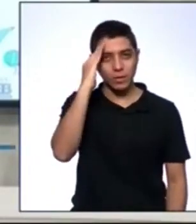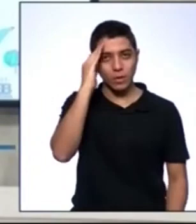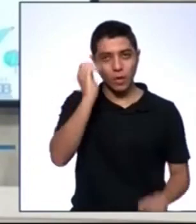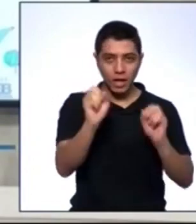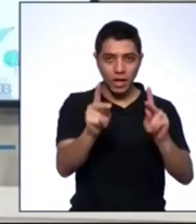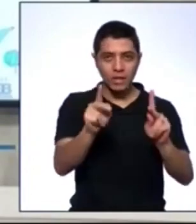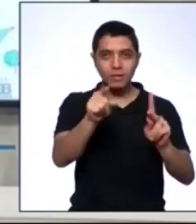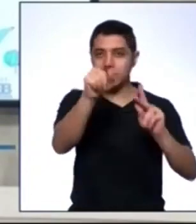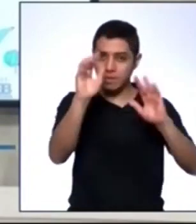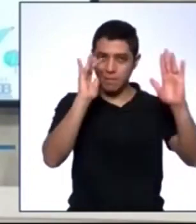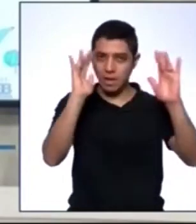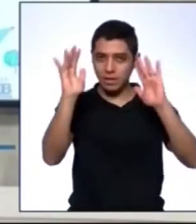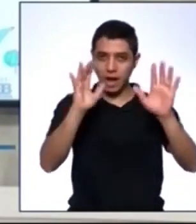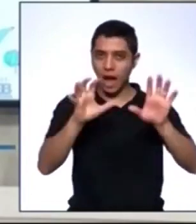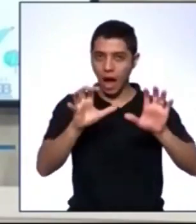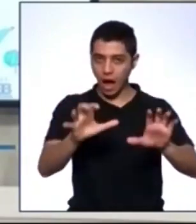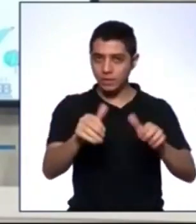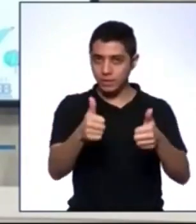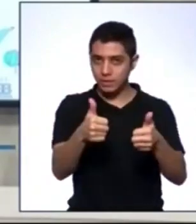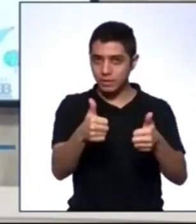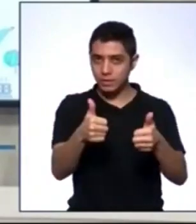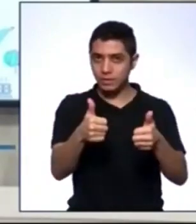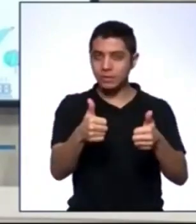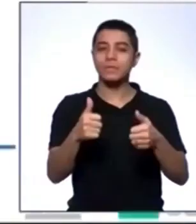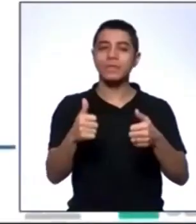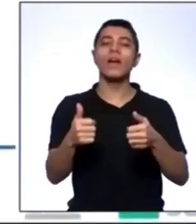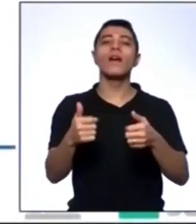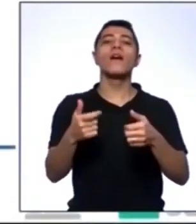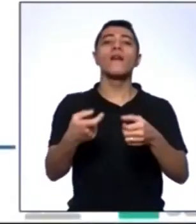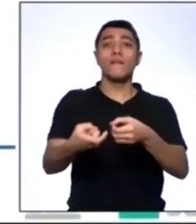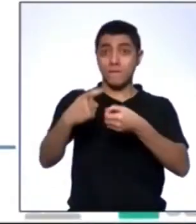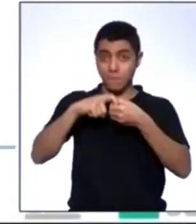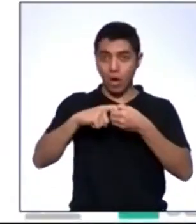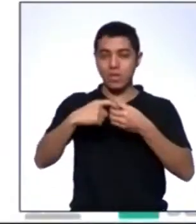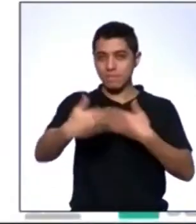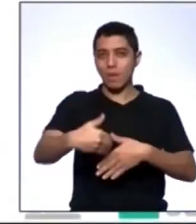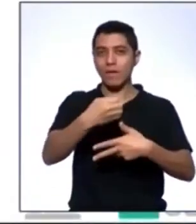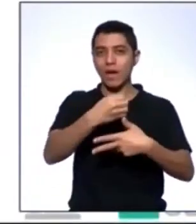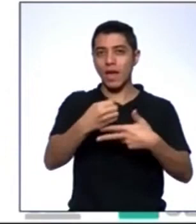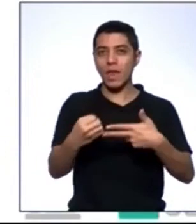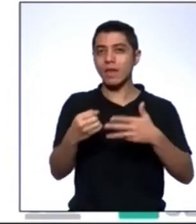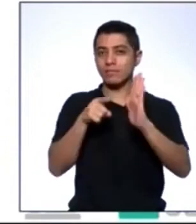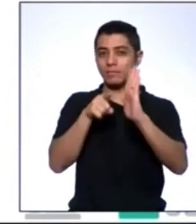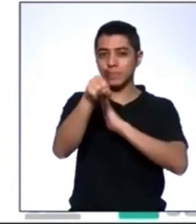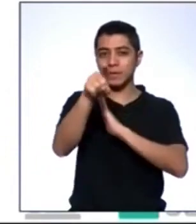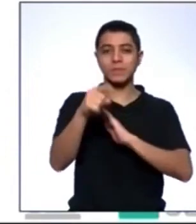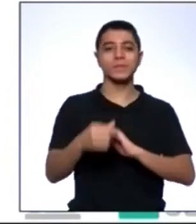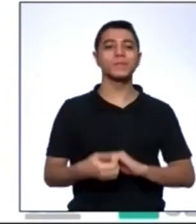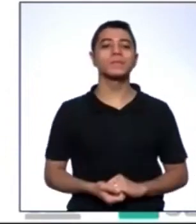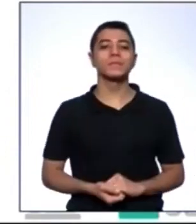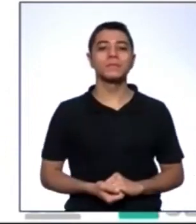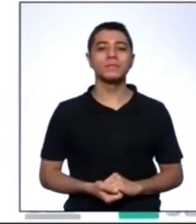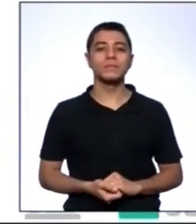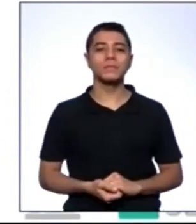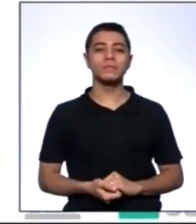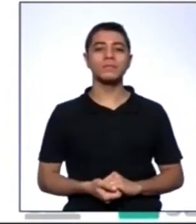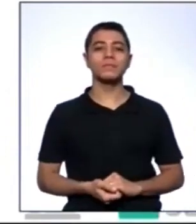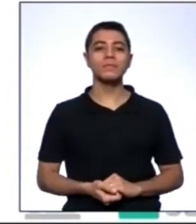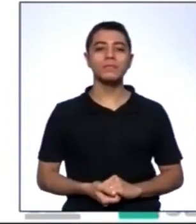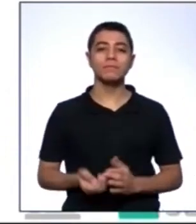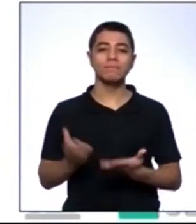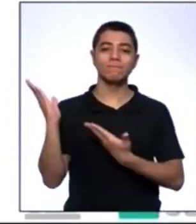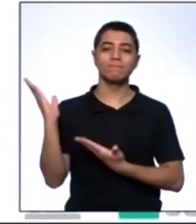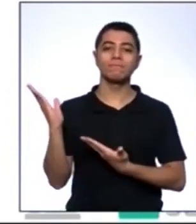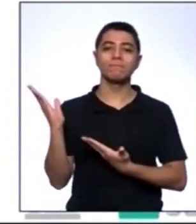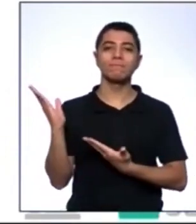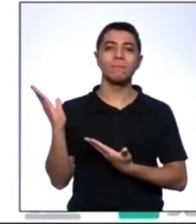que ter. Vamos voltar para aquela questão? Vem cá comigo, ó. Olha aí, ó. Olha essa questão. Essa questão, então, nós precisamos saber de qual é